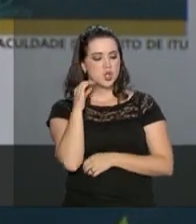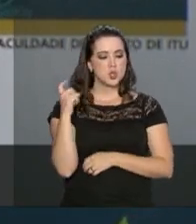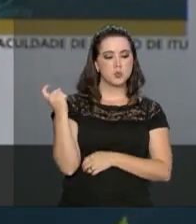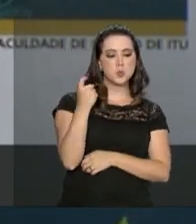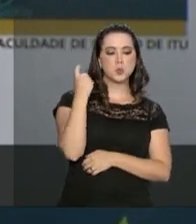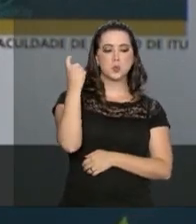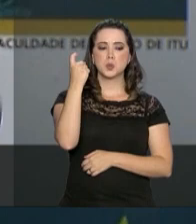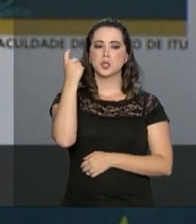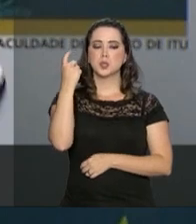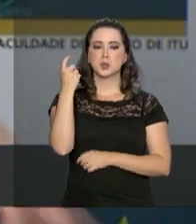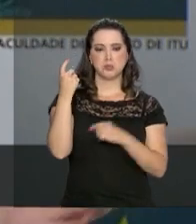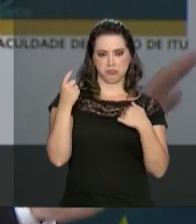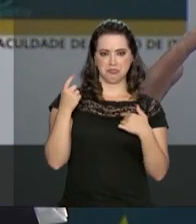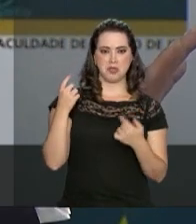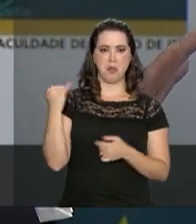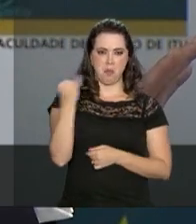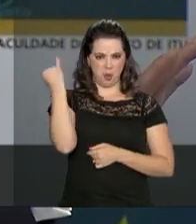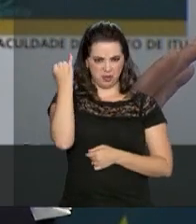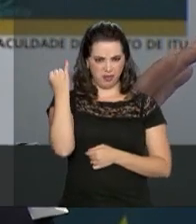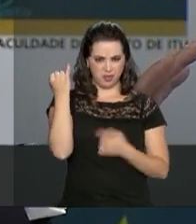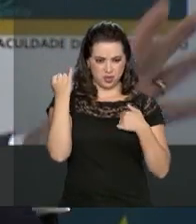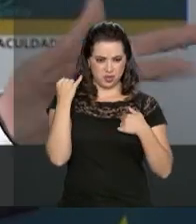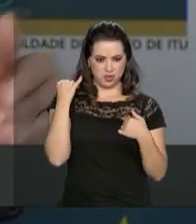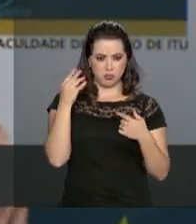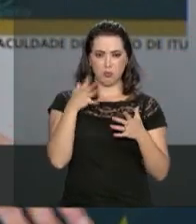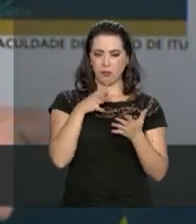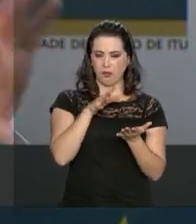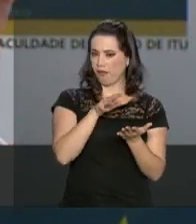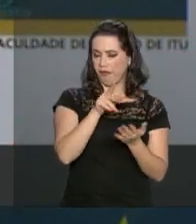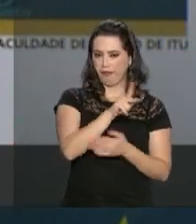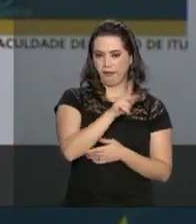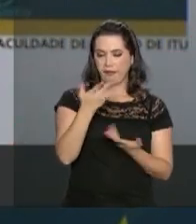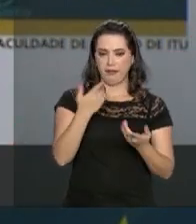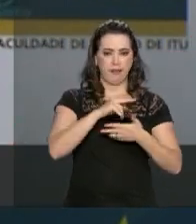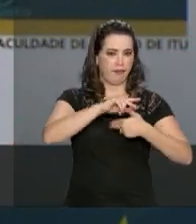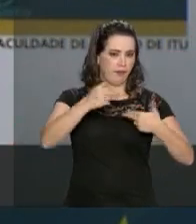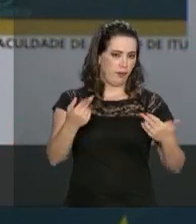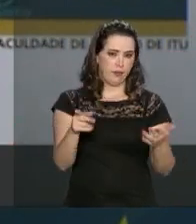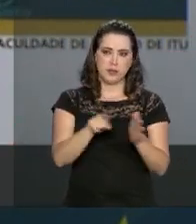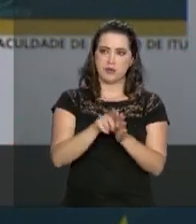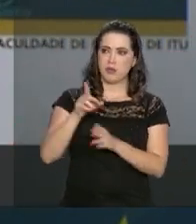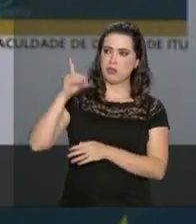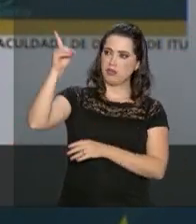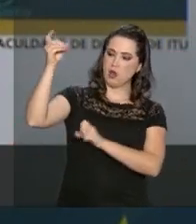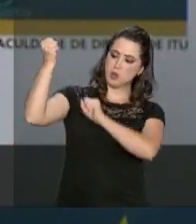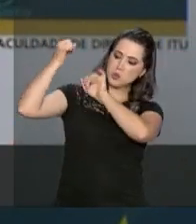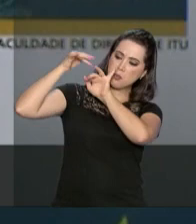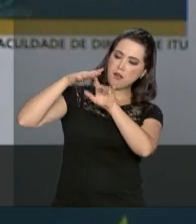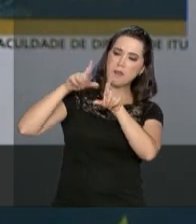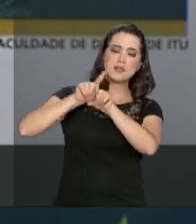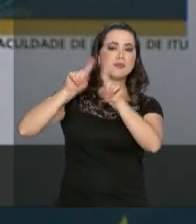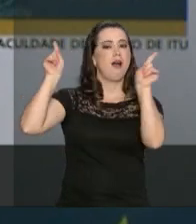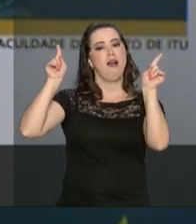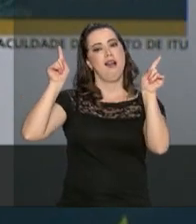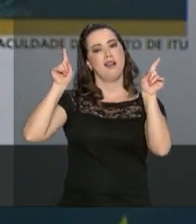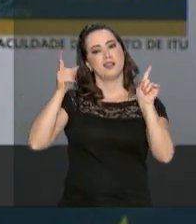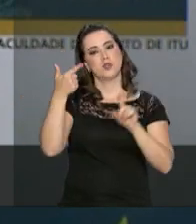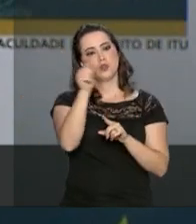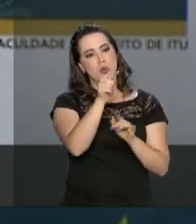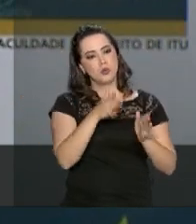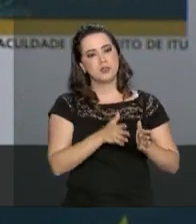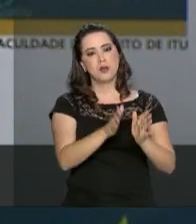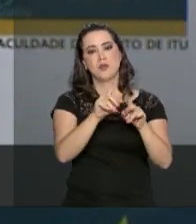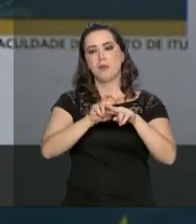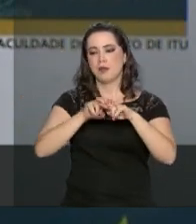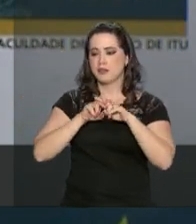derivou da vontade divina, e não foi assim. Derivou da vontade divina por outros destinos, sem dúvida alguma. Mas, realmente,